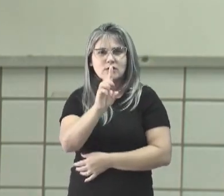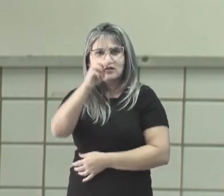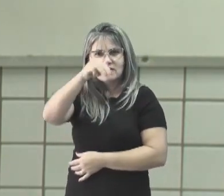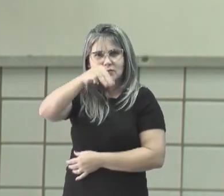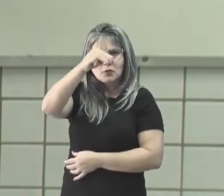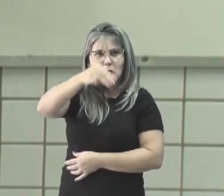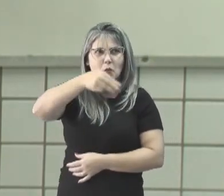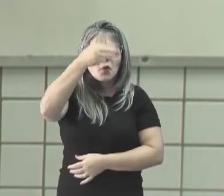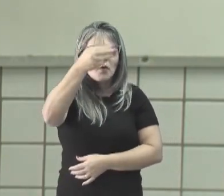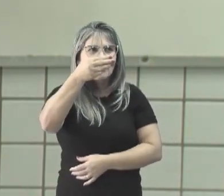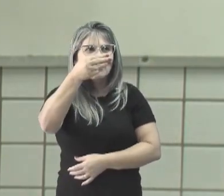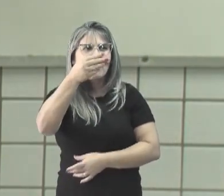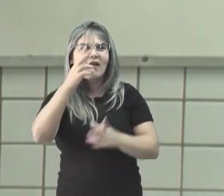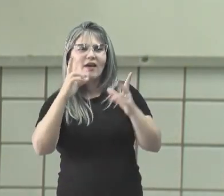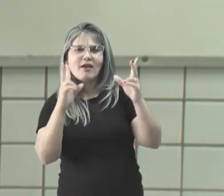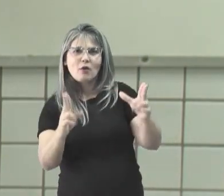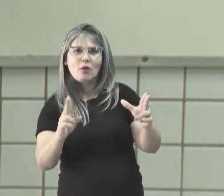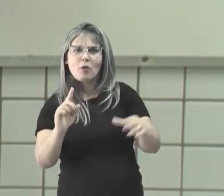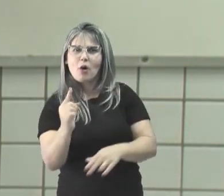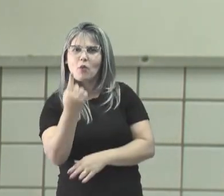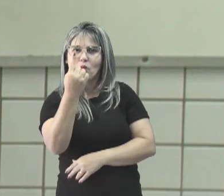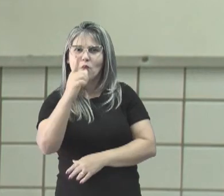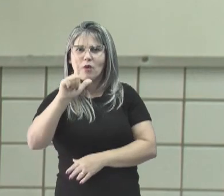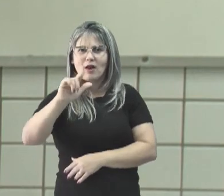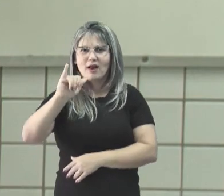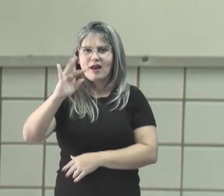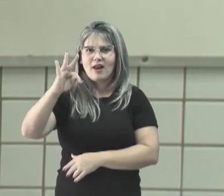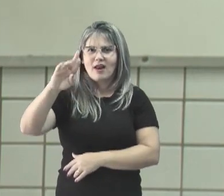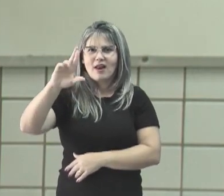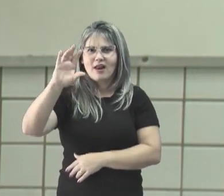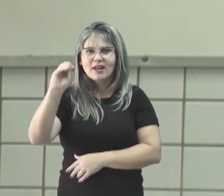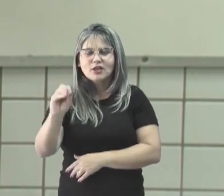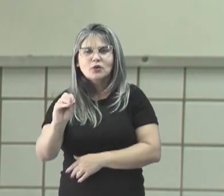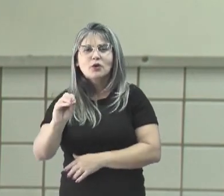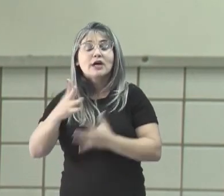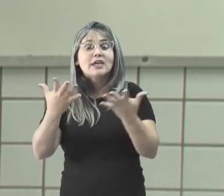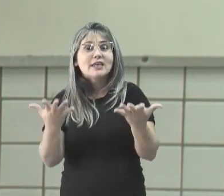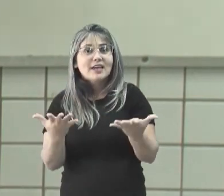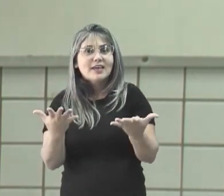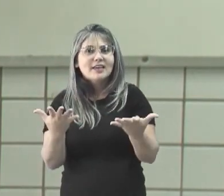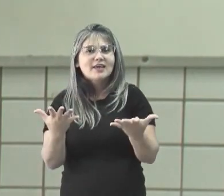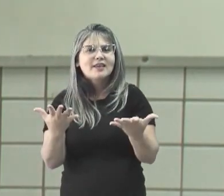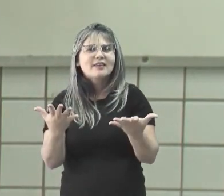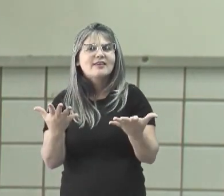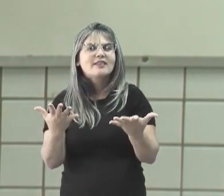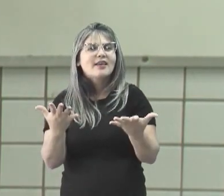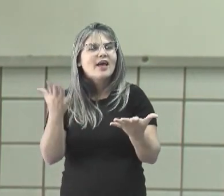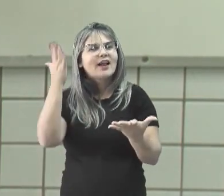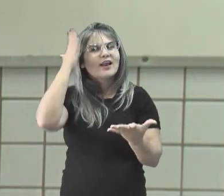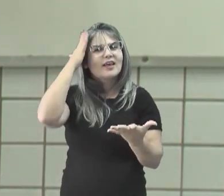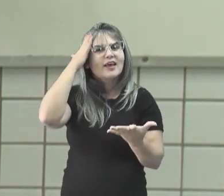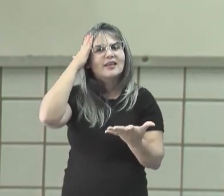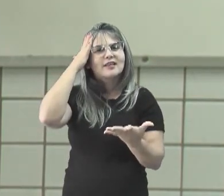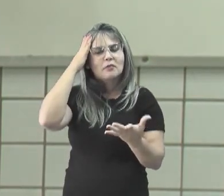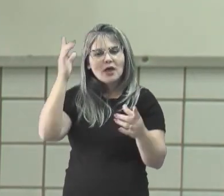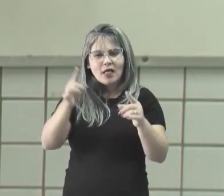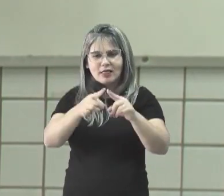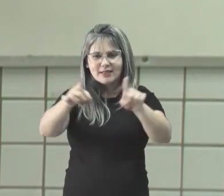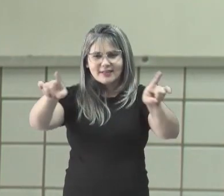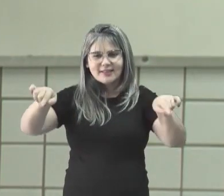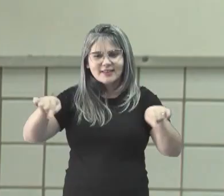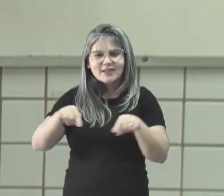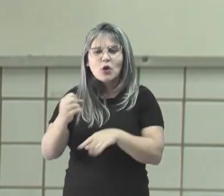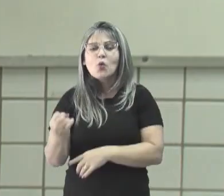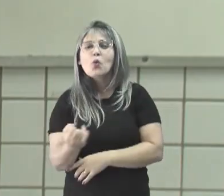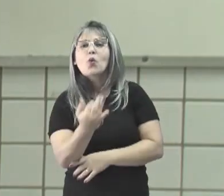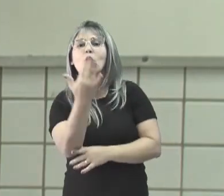Primeira, utilizar a informação que a questão lhe disse. Ele diz que 1 decímetro cúbico equivale a 1 litro. Então, o